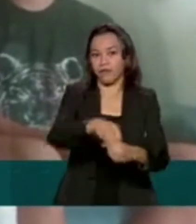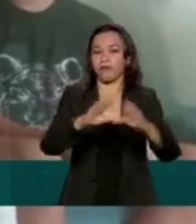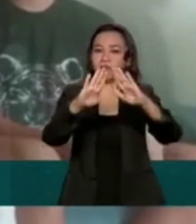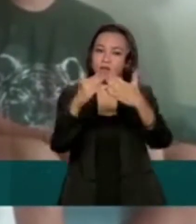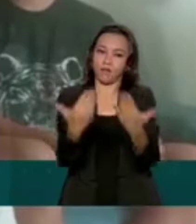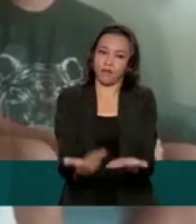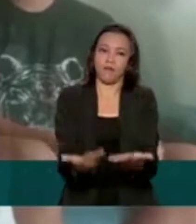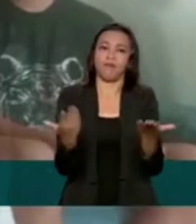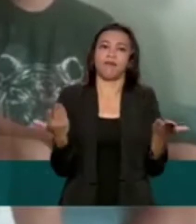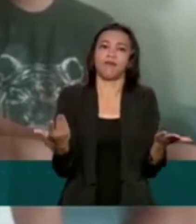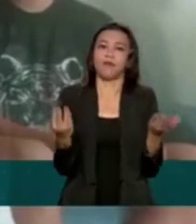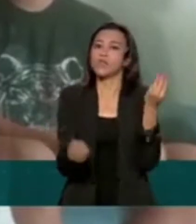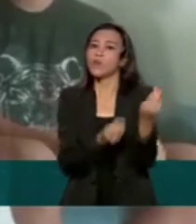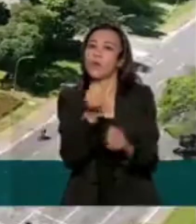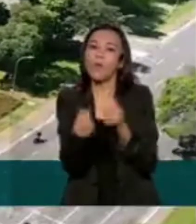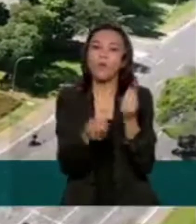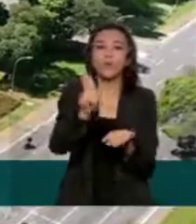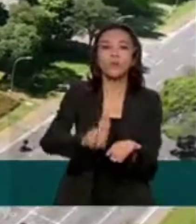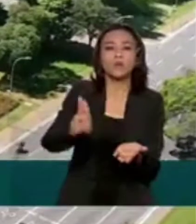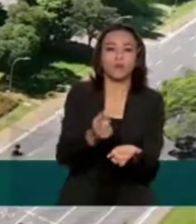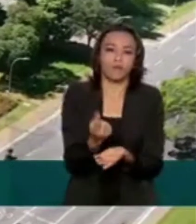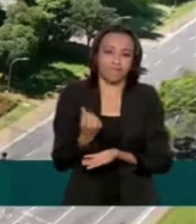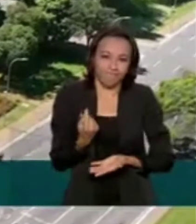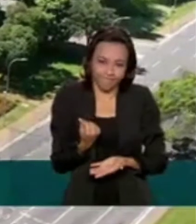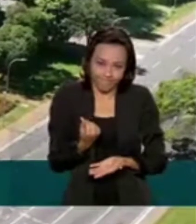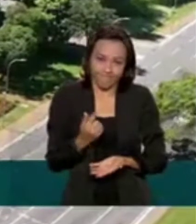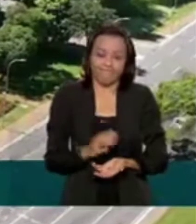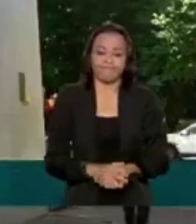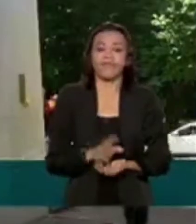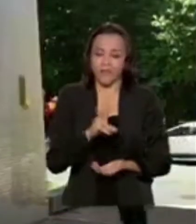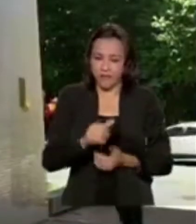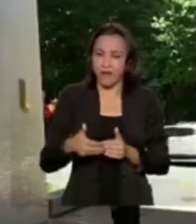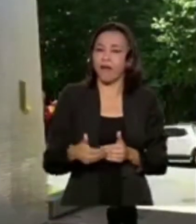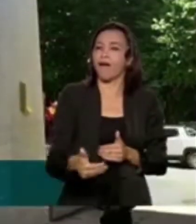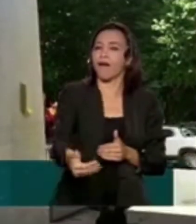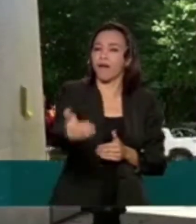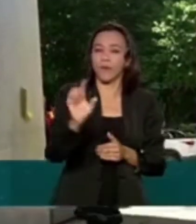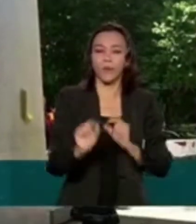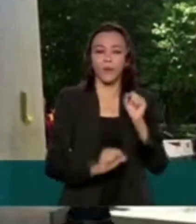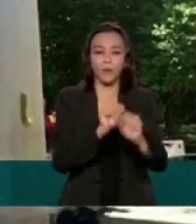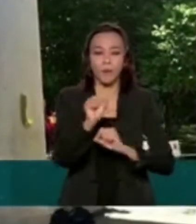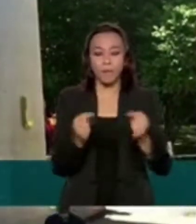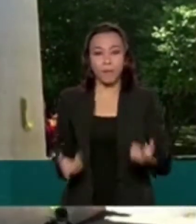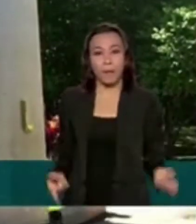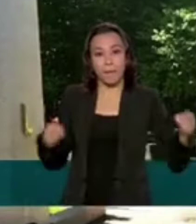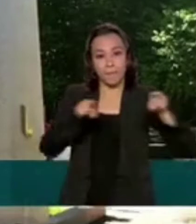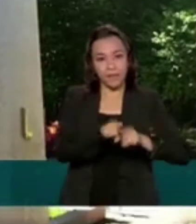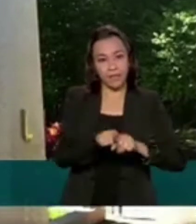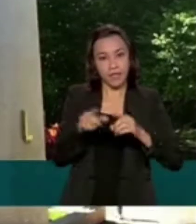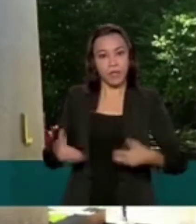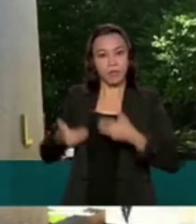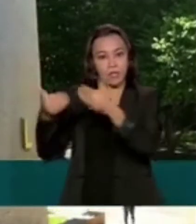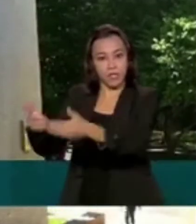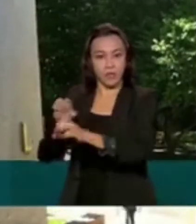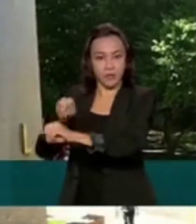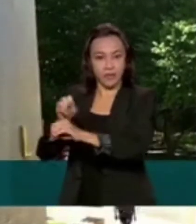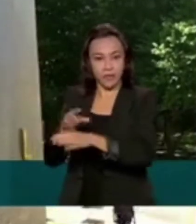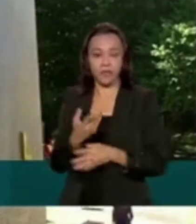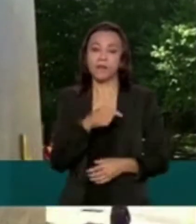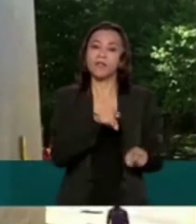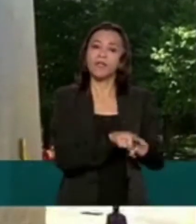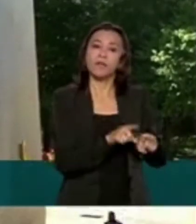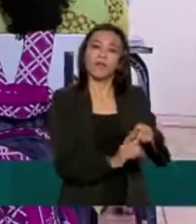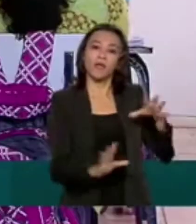questão da educação financeira. E assim será. Uma parceria entre o Ministério da Educação